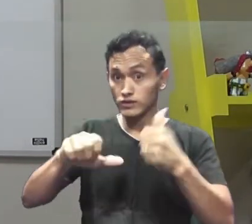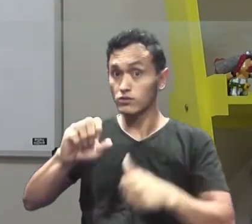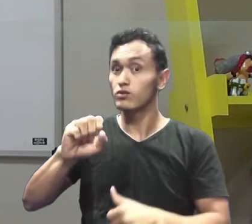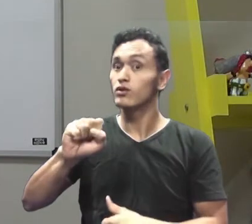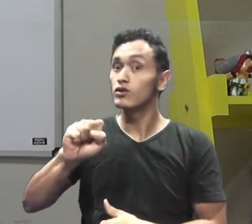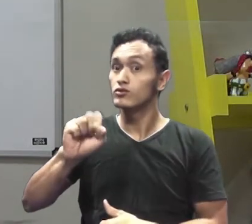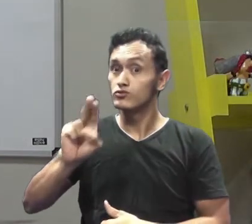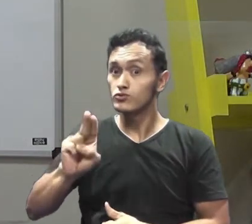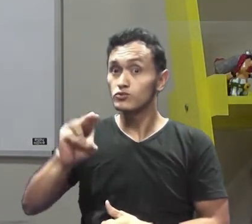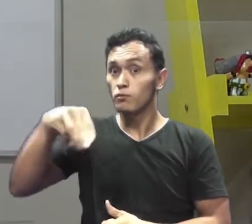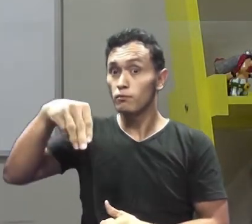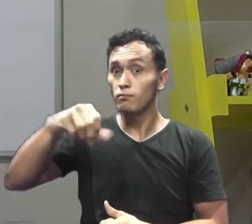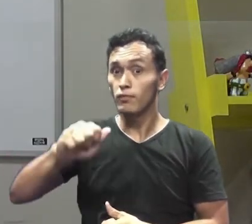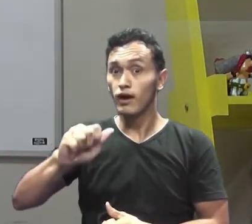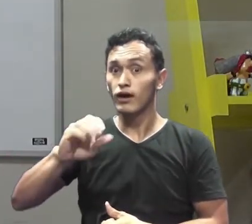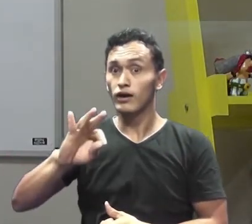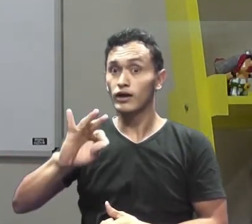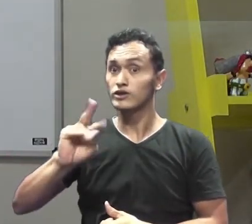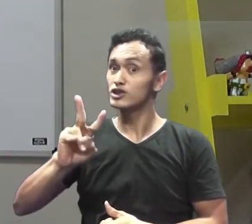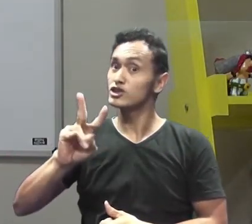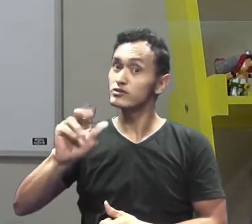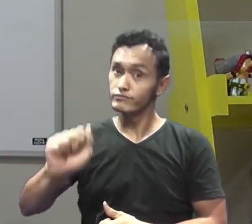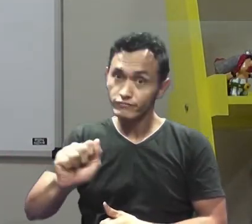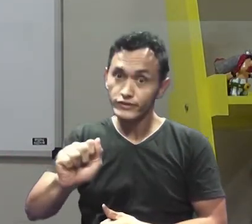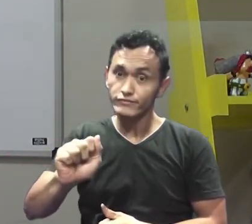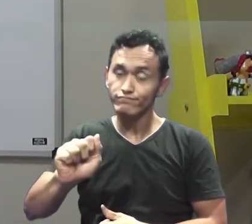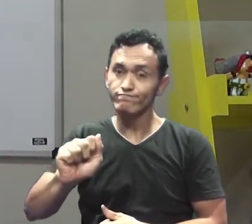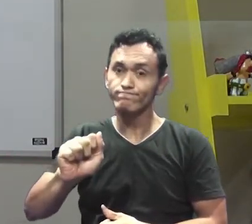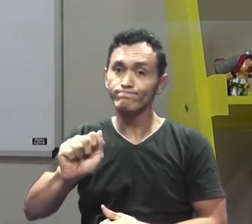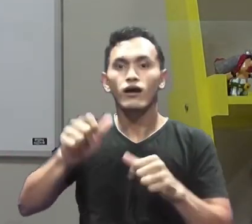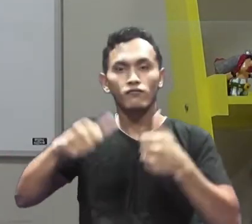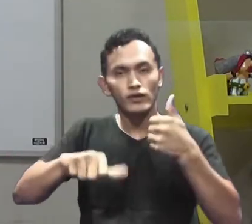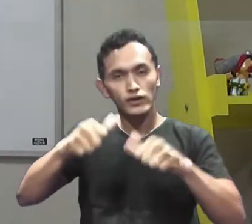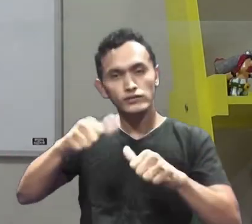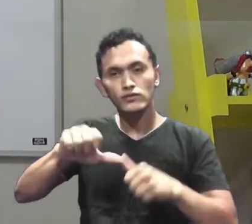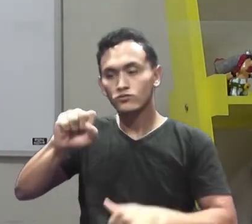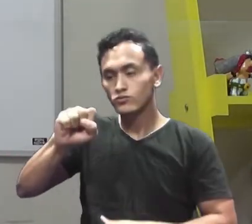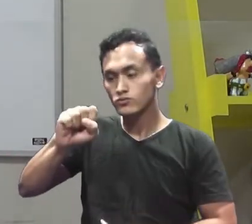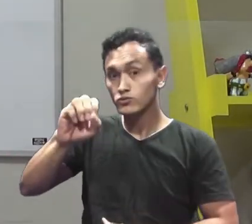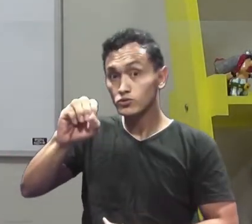Mas você também pode conhecer ela como avaliação somativa.